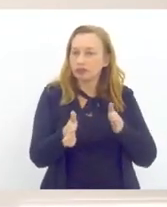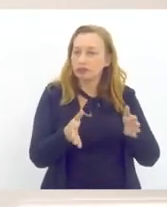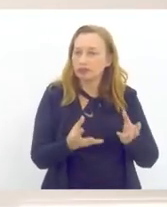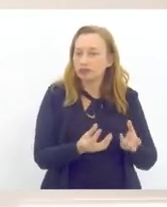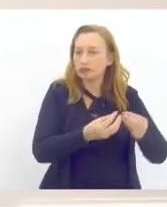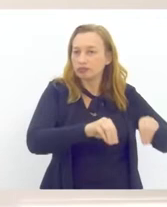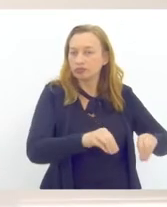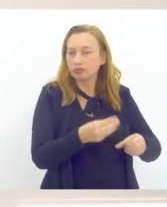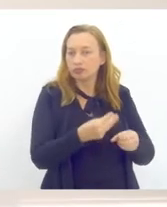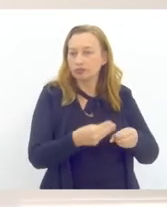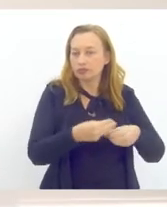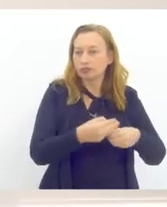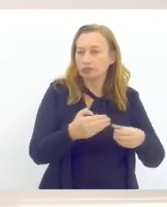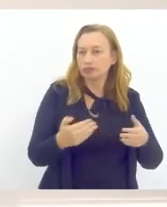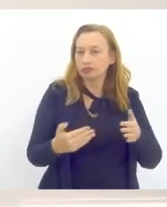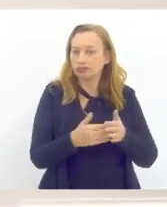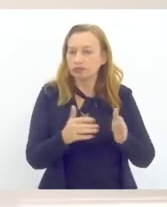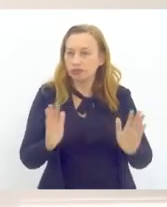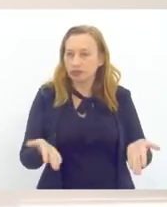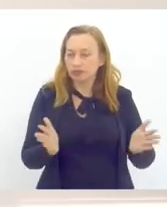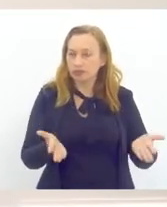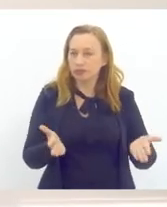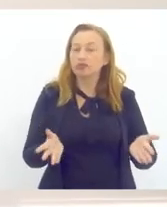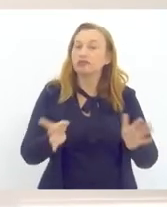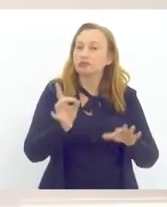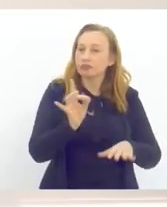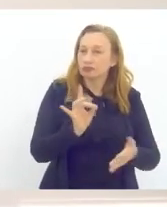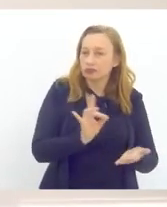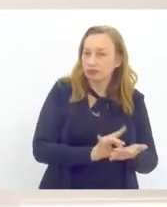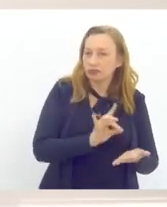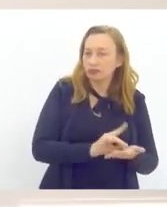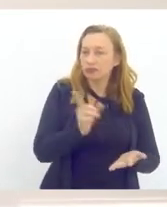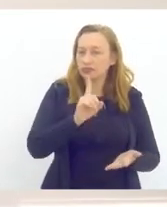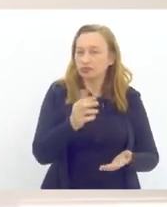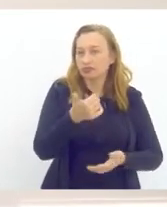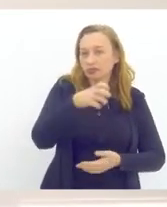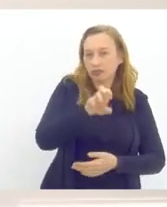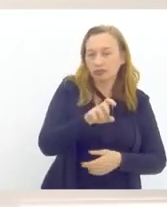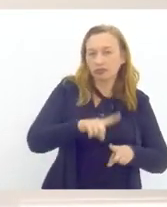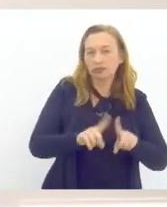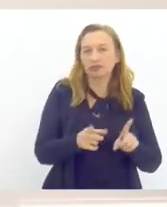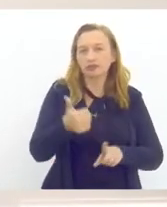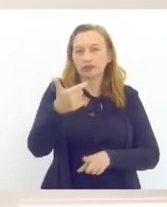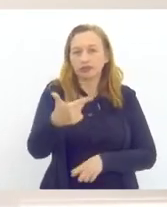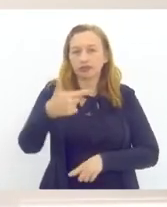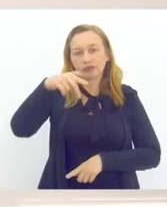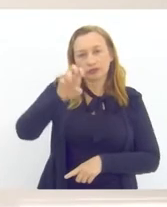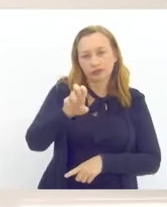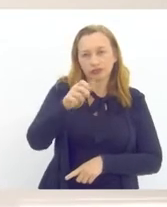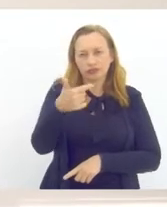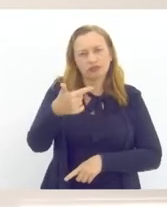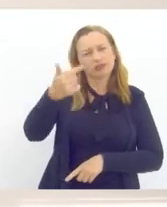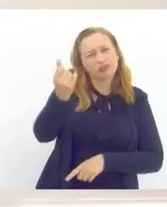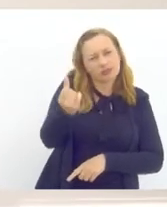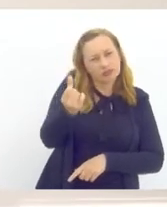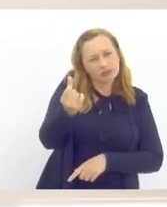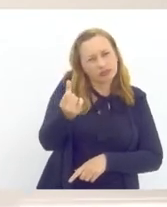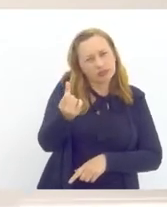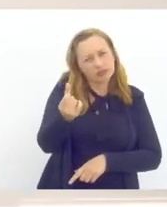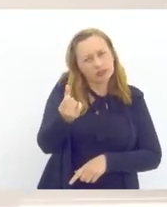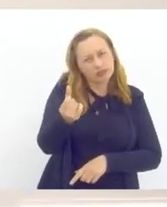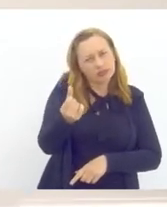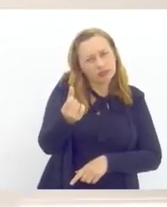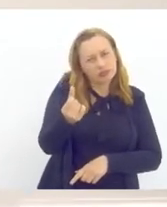prejudicado para cá. Então, a nossa proposta, na verdade, foi de não 15, mas de 25 anos, né, 26, né, pegando